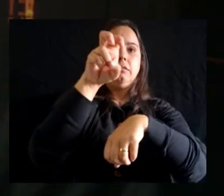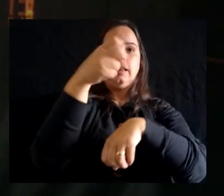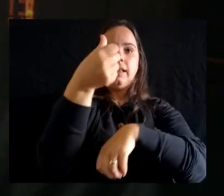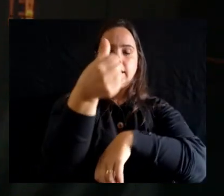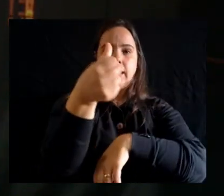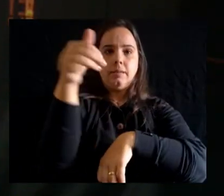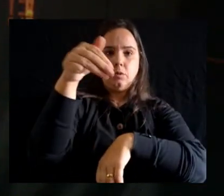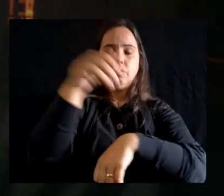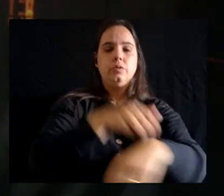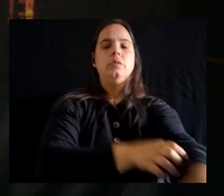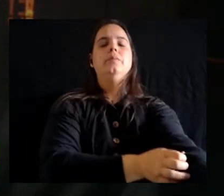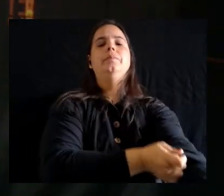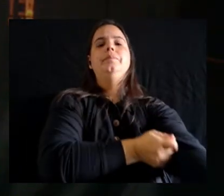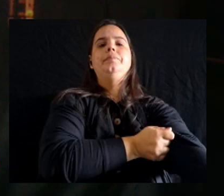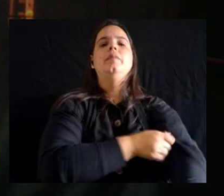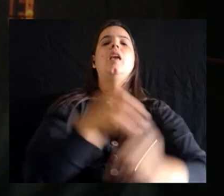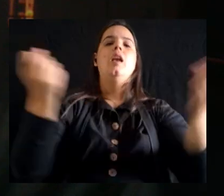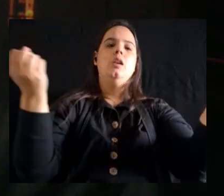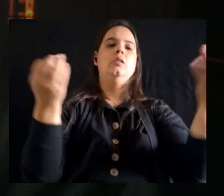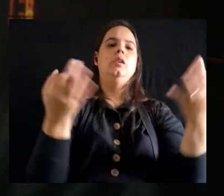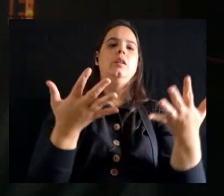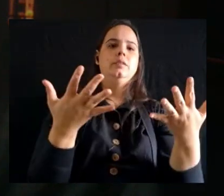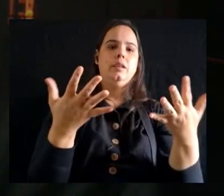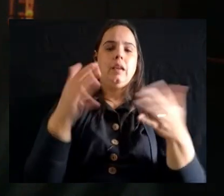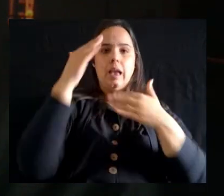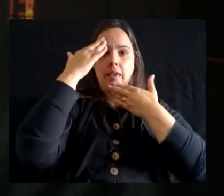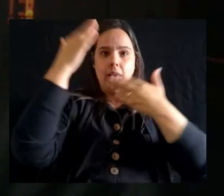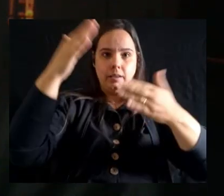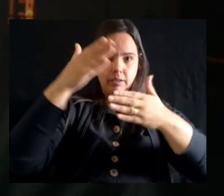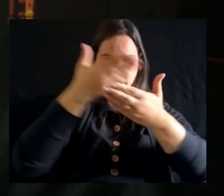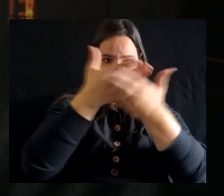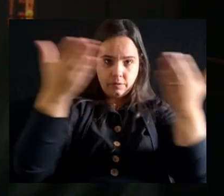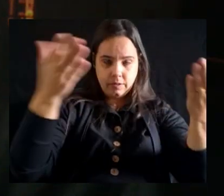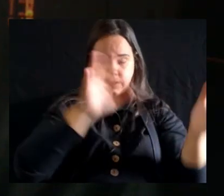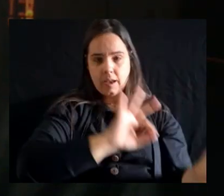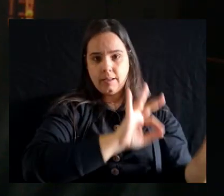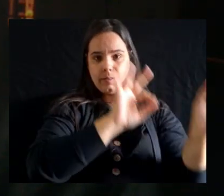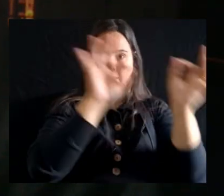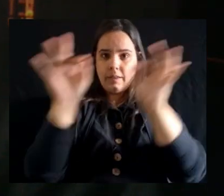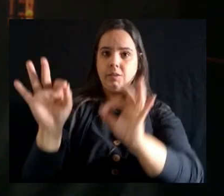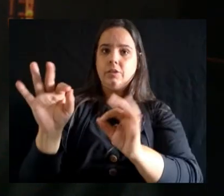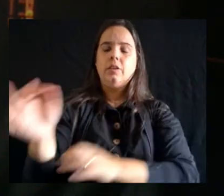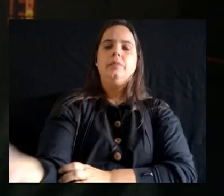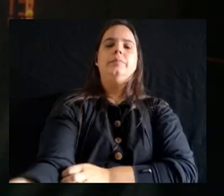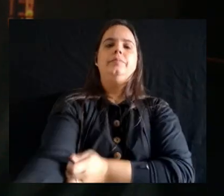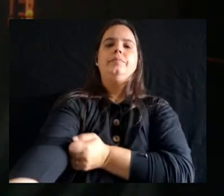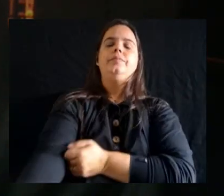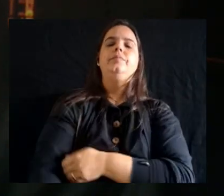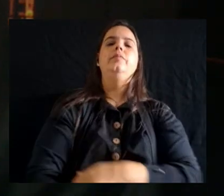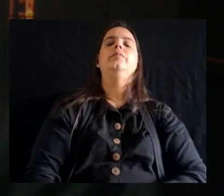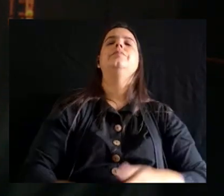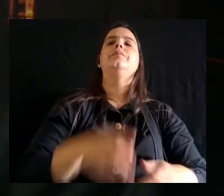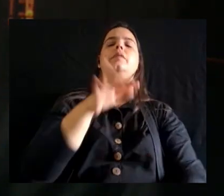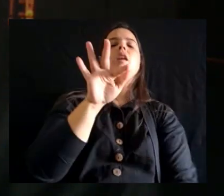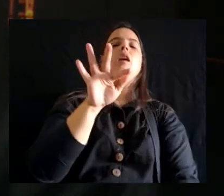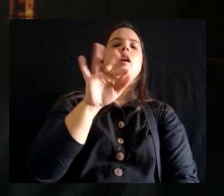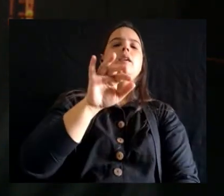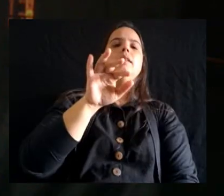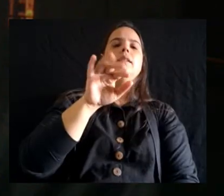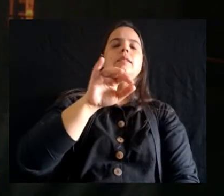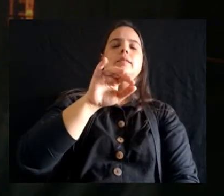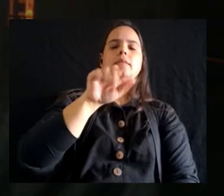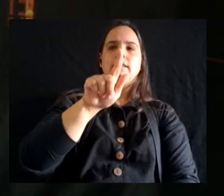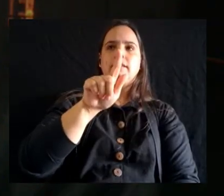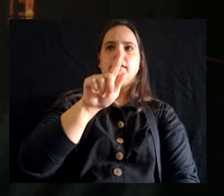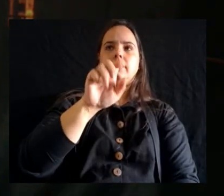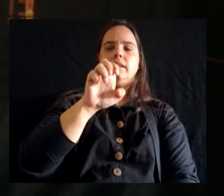e a gente fecha o programa de hoje, agradecendo já você que está aí do outro lado. Vai lá, produção. Sérgio Ferreira, do Jardim Proença. Se a meta do dia não